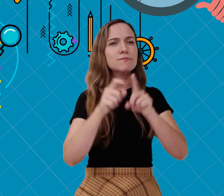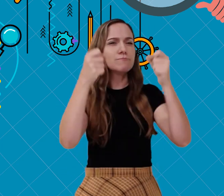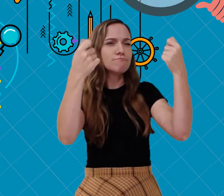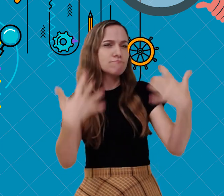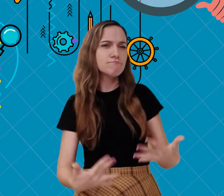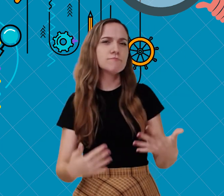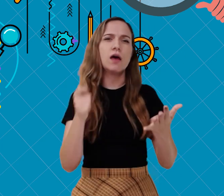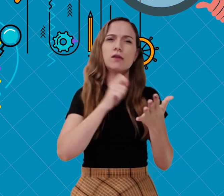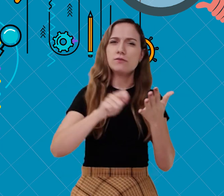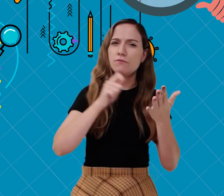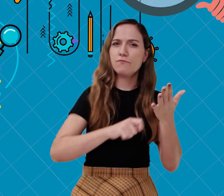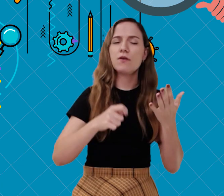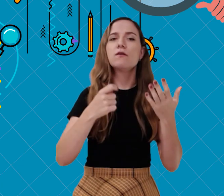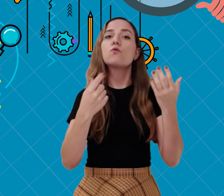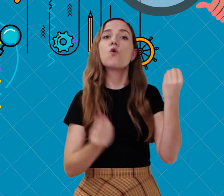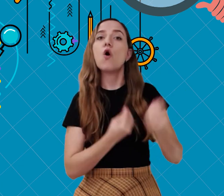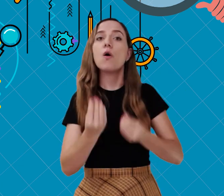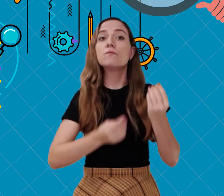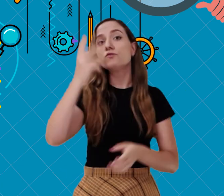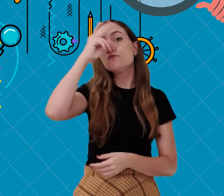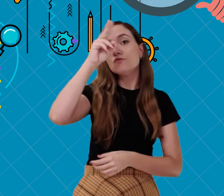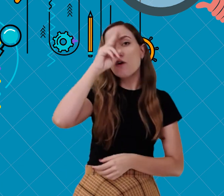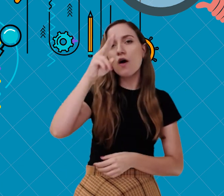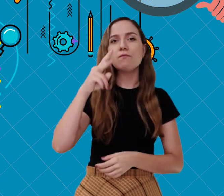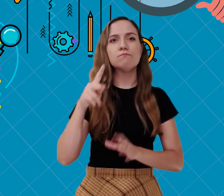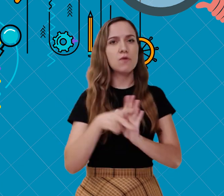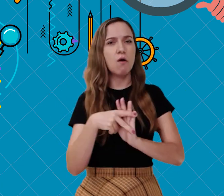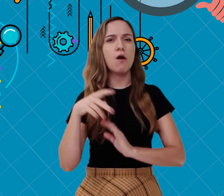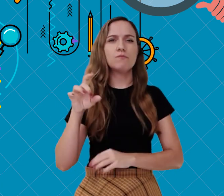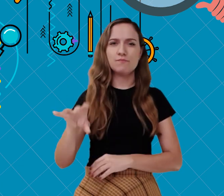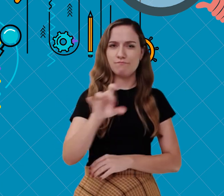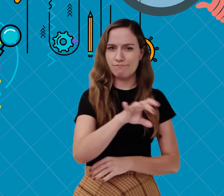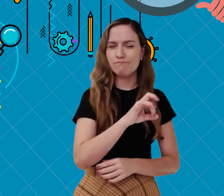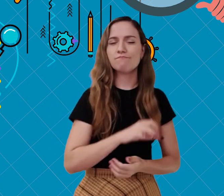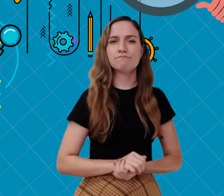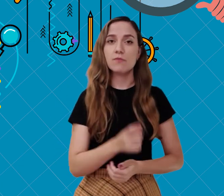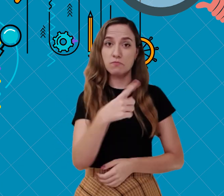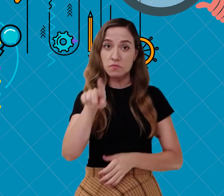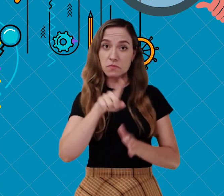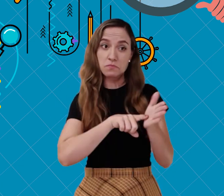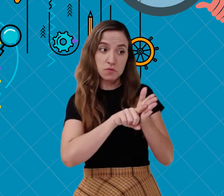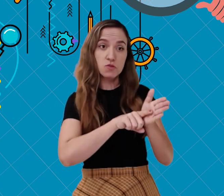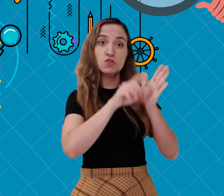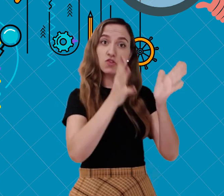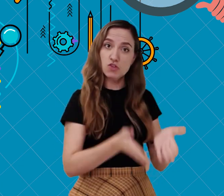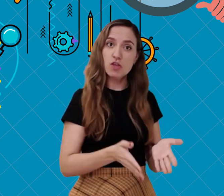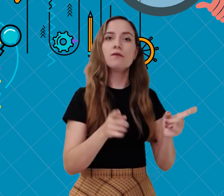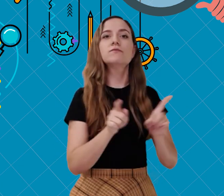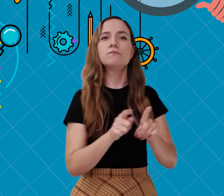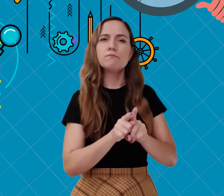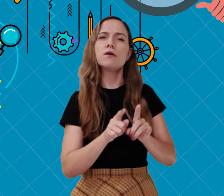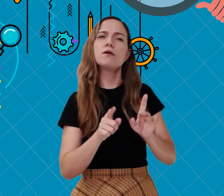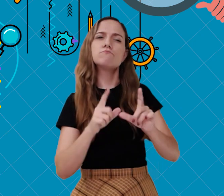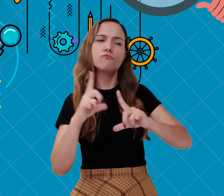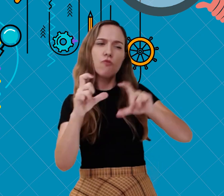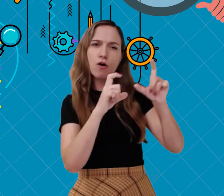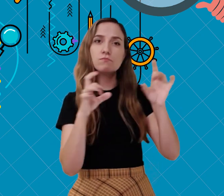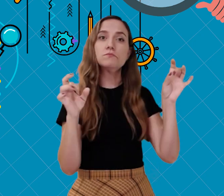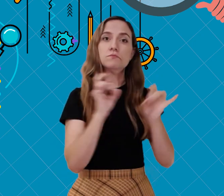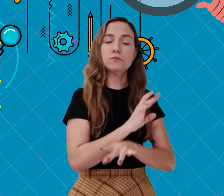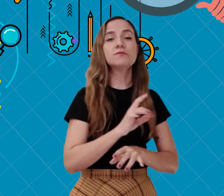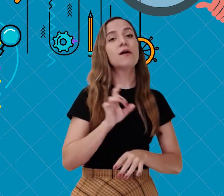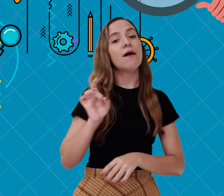e escrever um texto sobre a história. Após pesquisar e estudar o patrimônio escolhido,